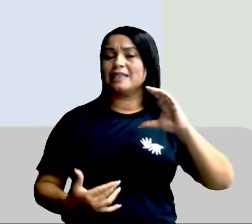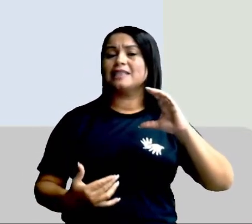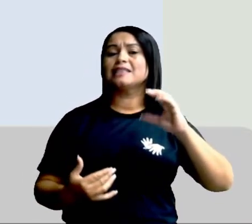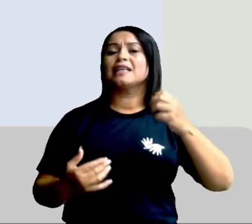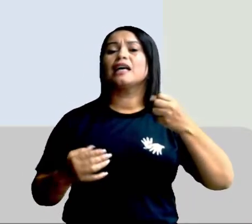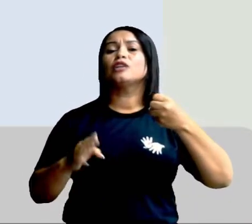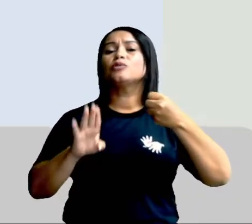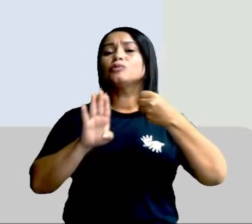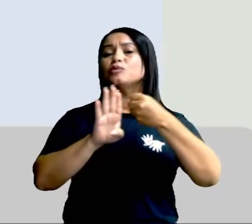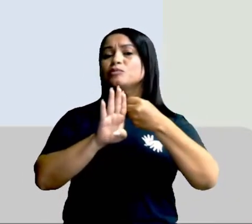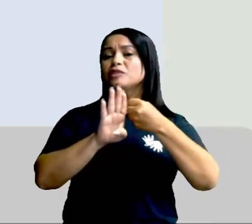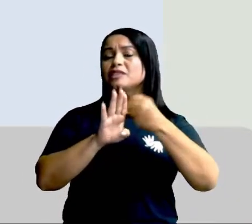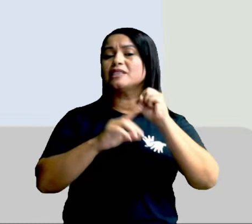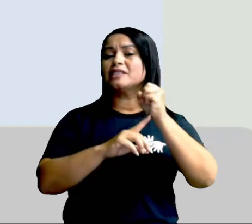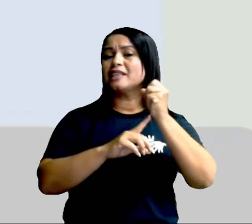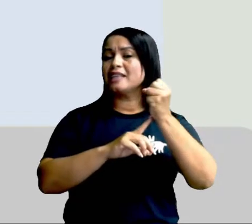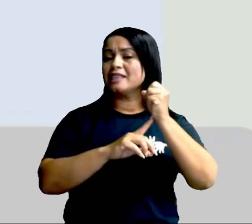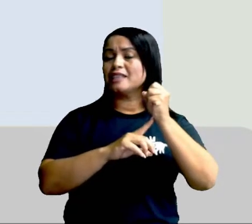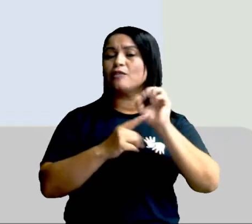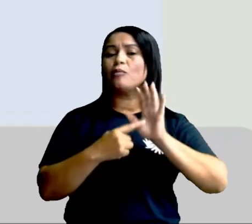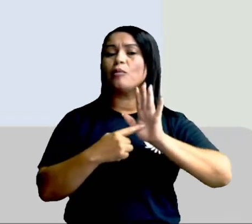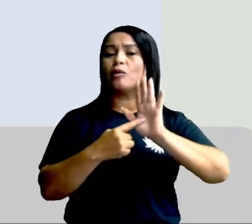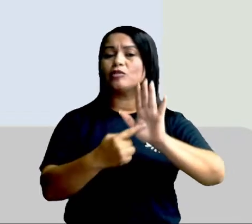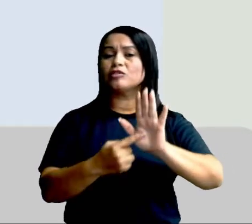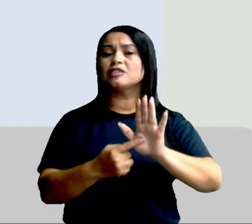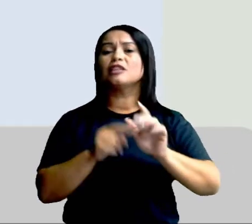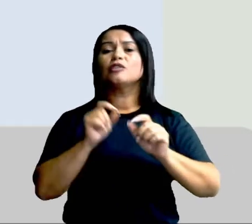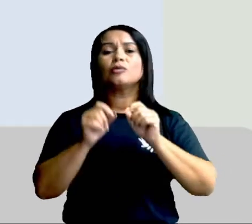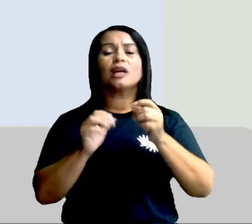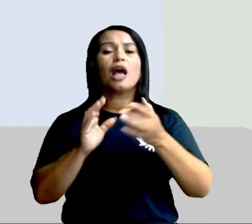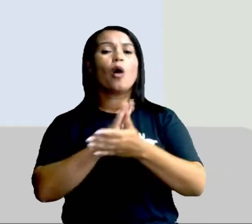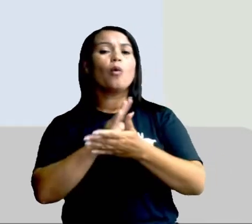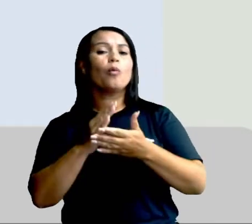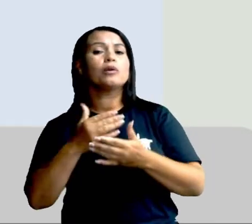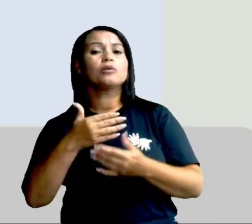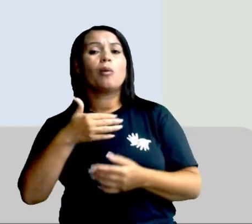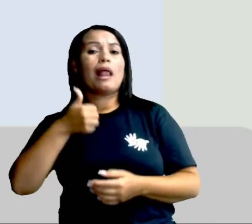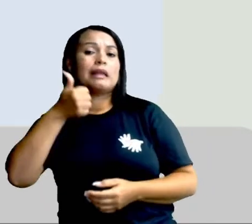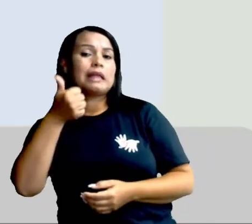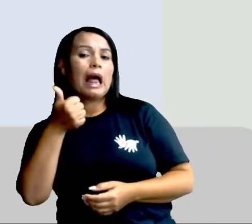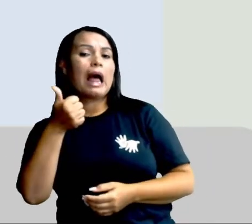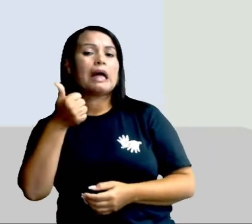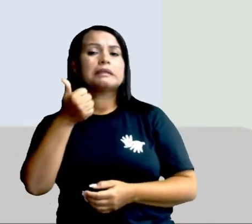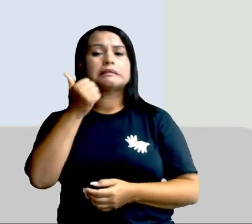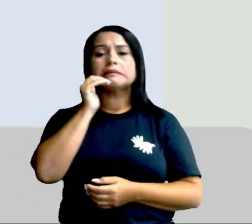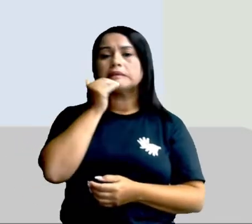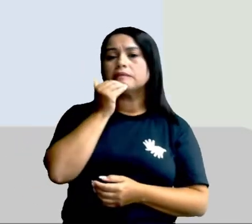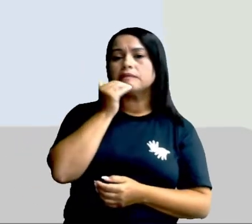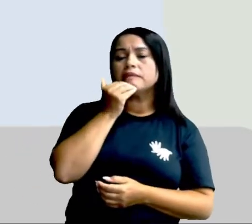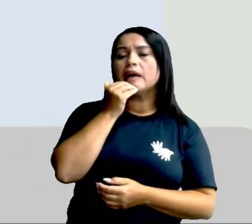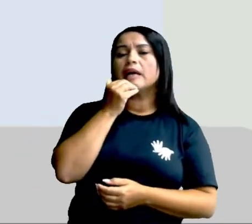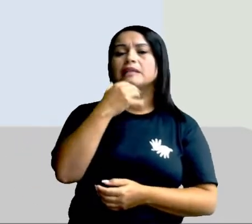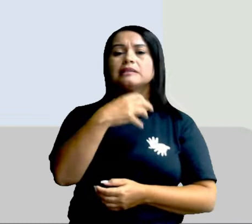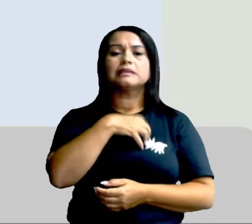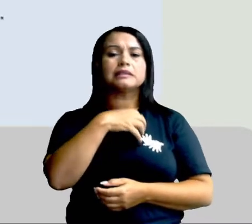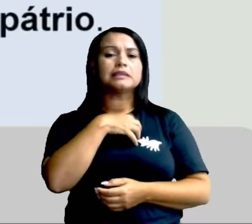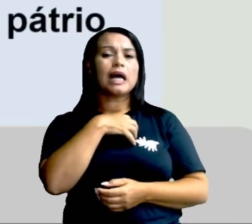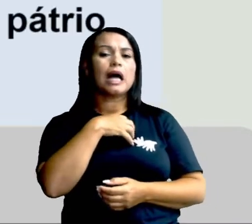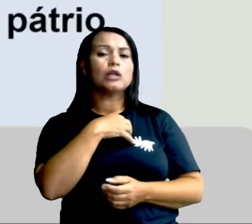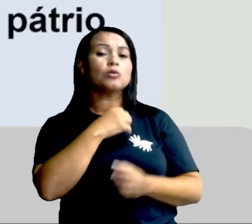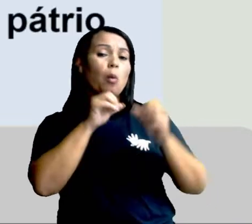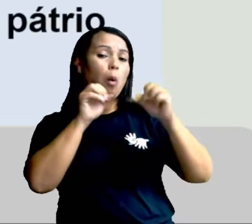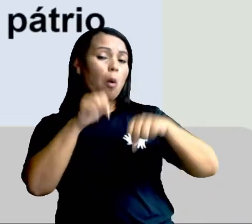o substantivo, indicando-lhe qualidade, defeito, estado, condição e